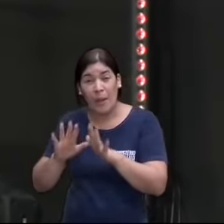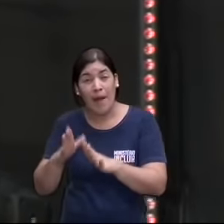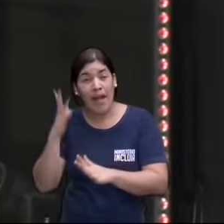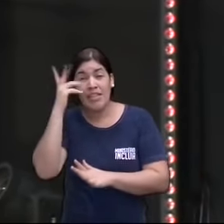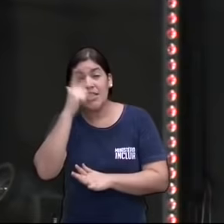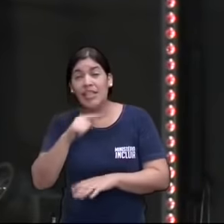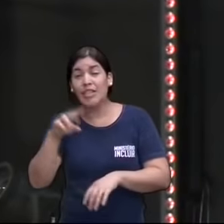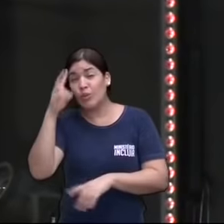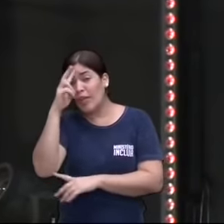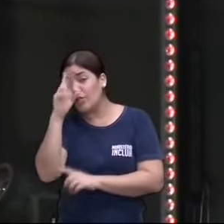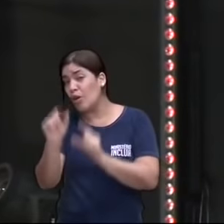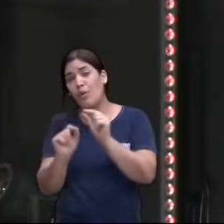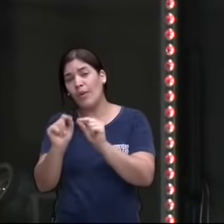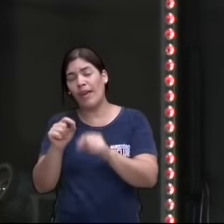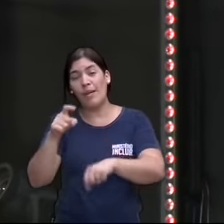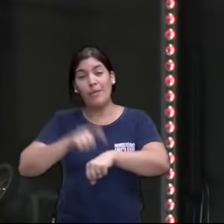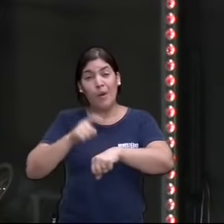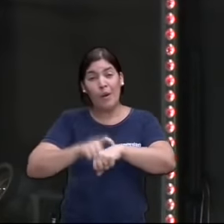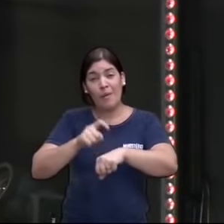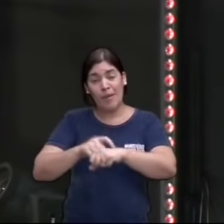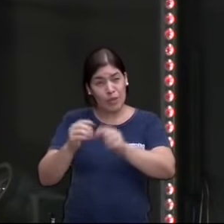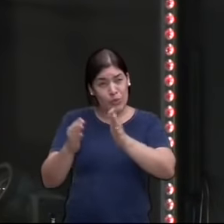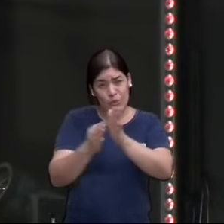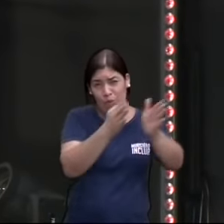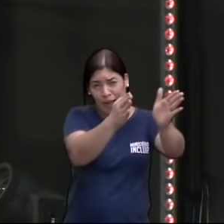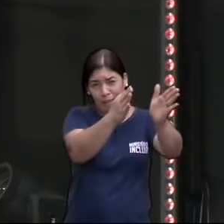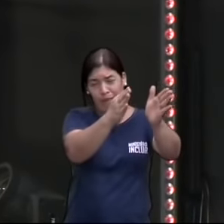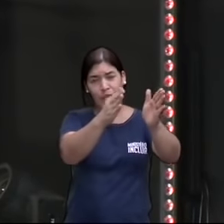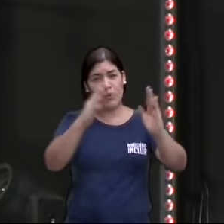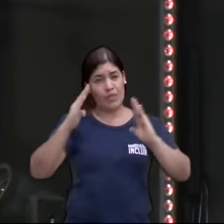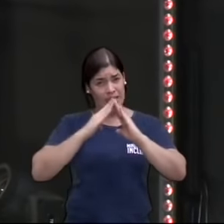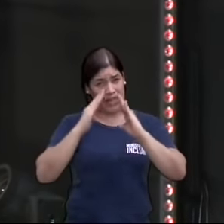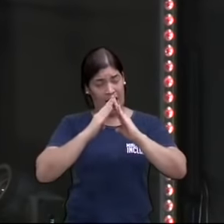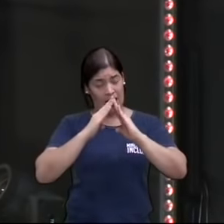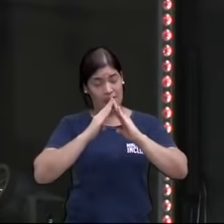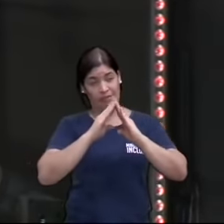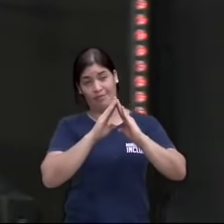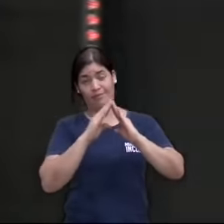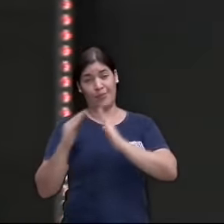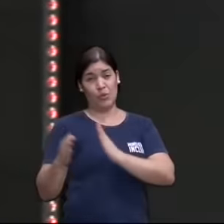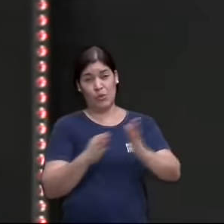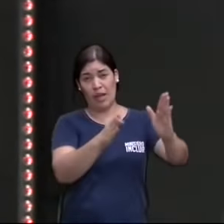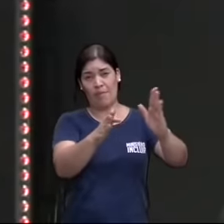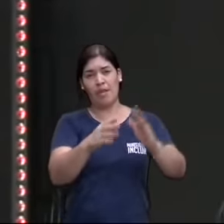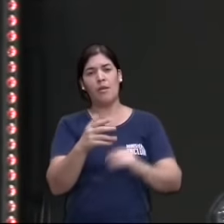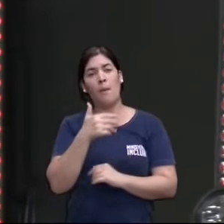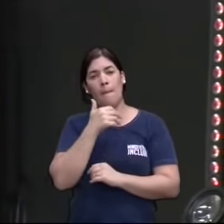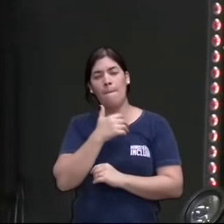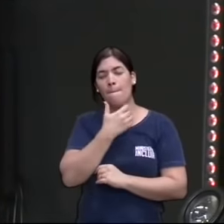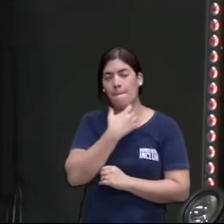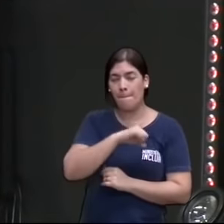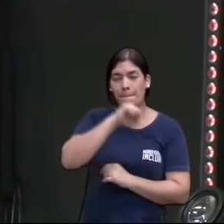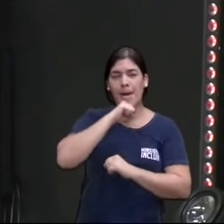é que quando ele estava chegando na estrada que leva para casa, para a fazenda do pai, o pai está na